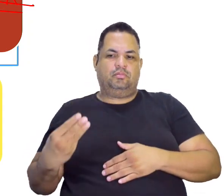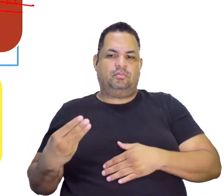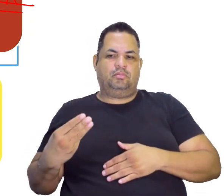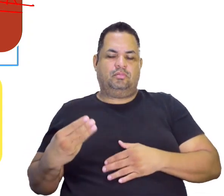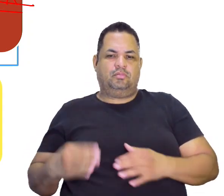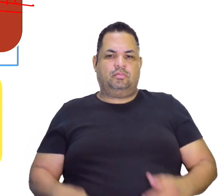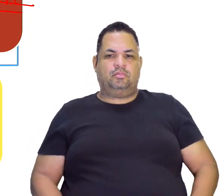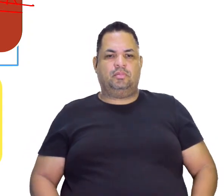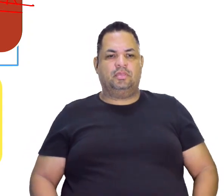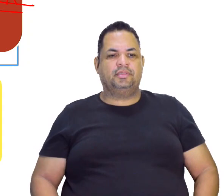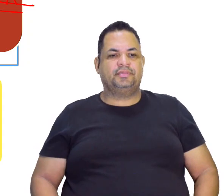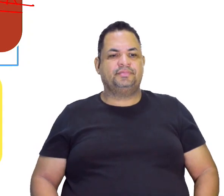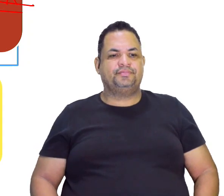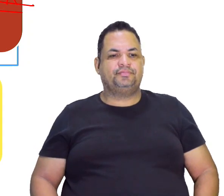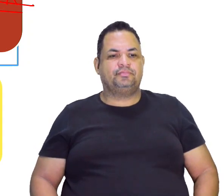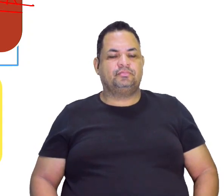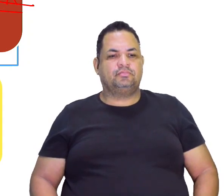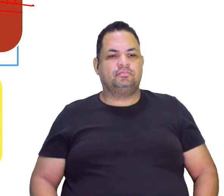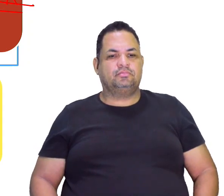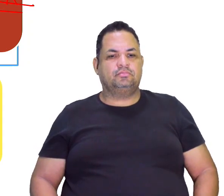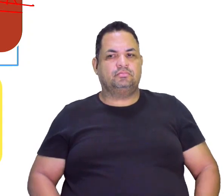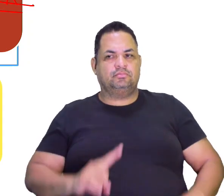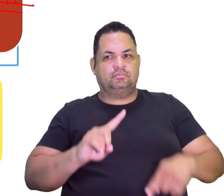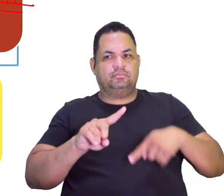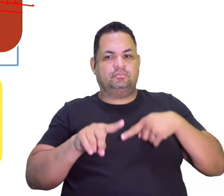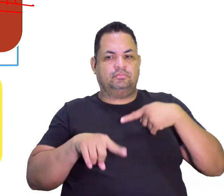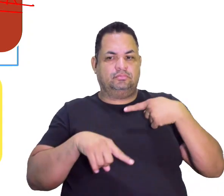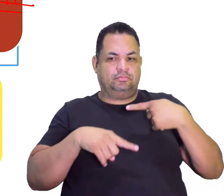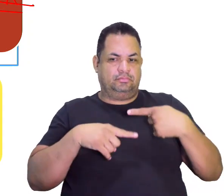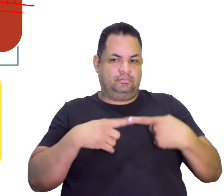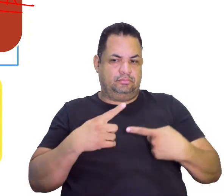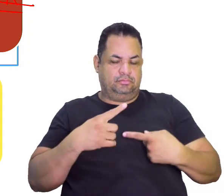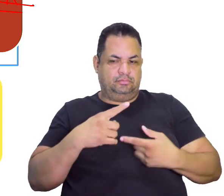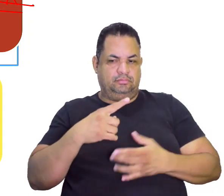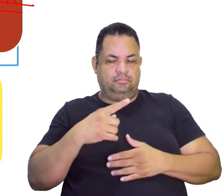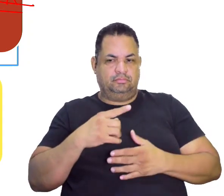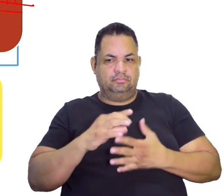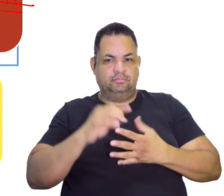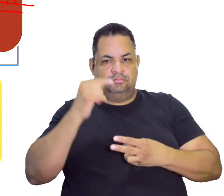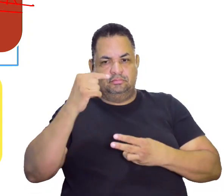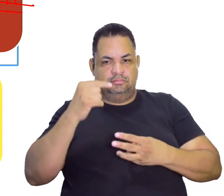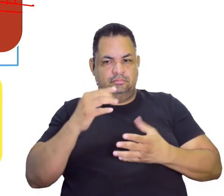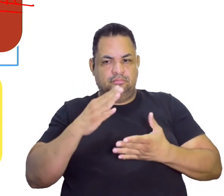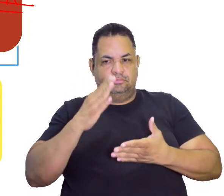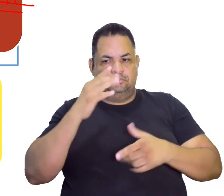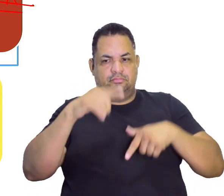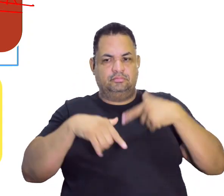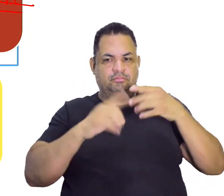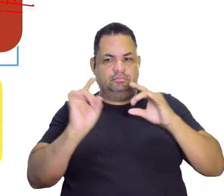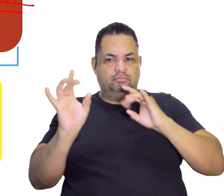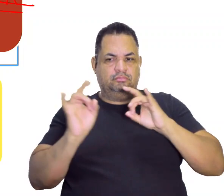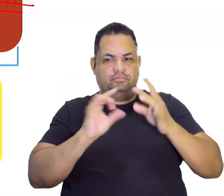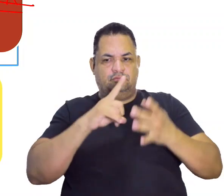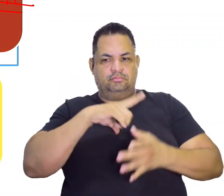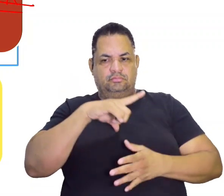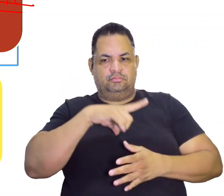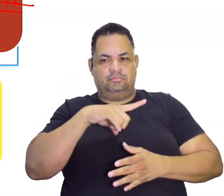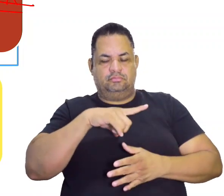1903. E aí, diante dos trabalhos desses pintores aí, que cada um